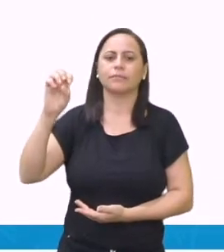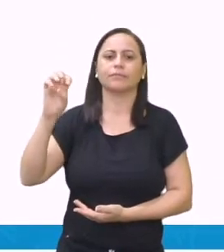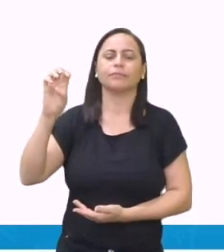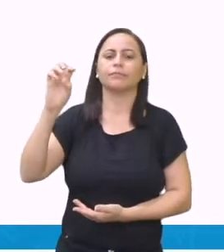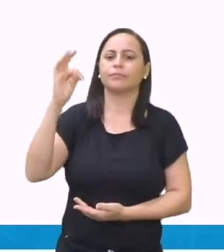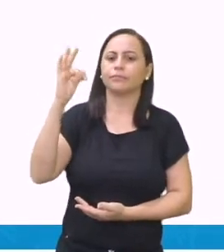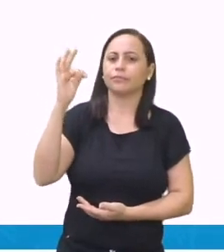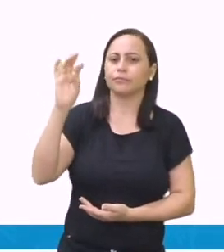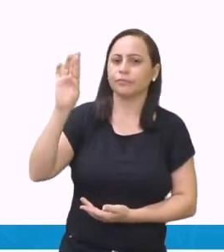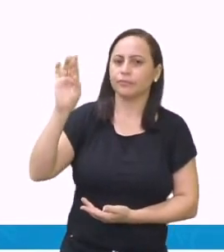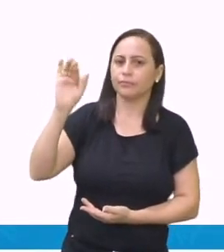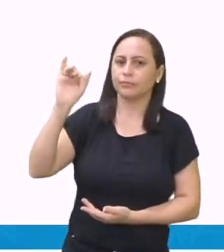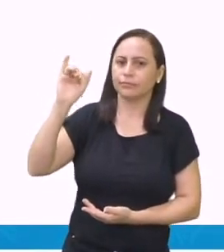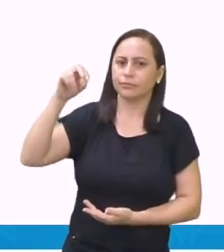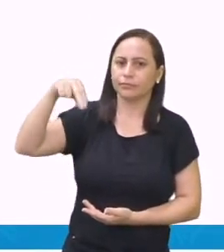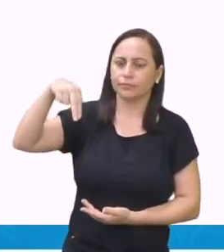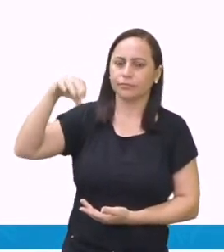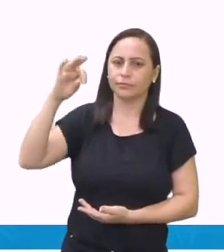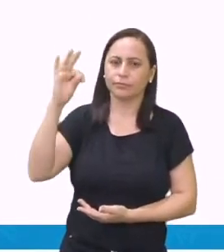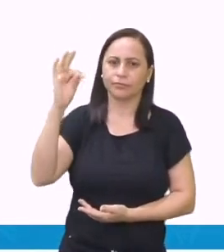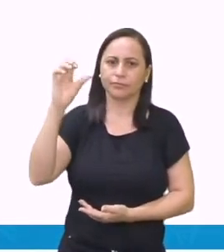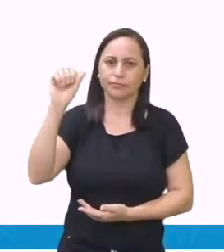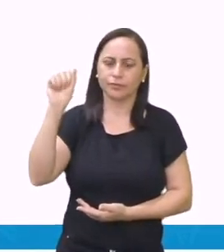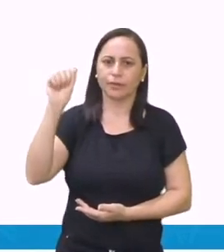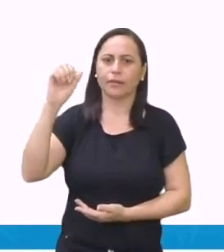333. Vamos lá, ó.